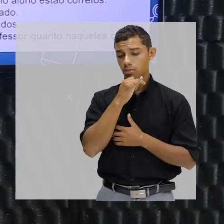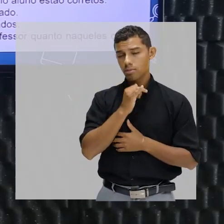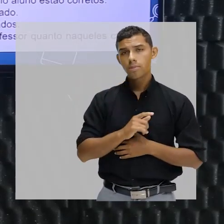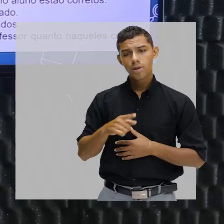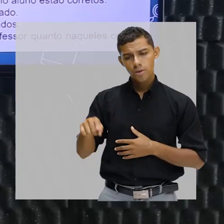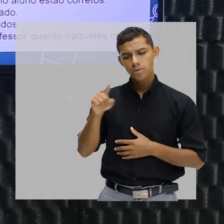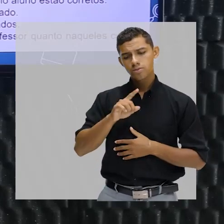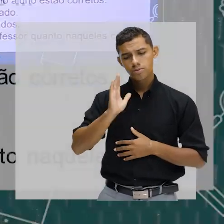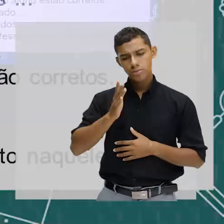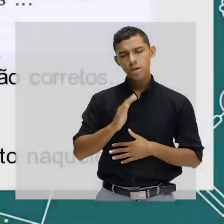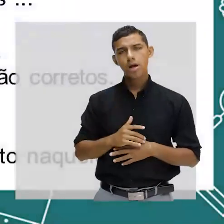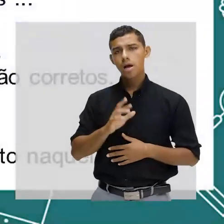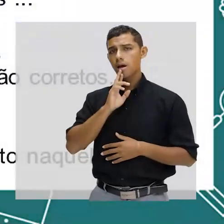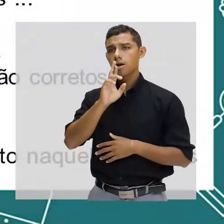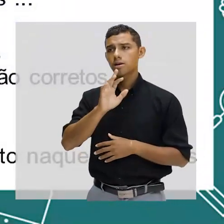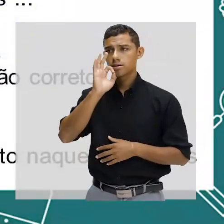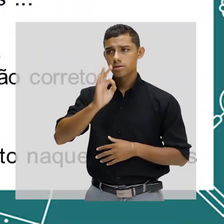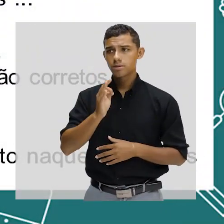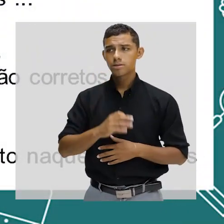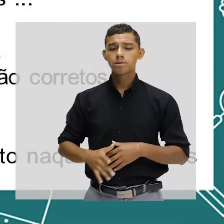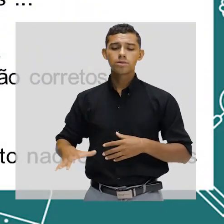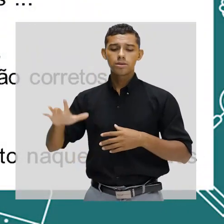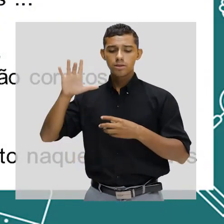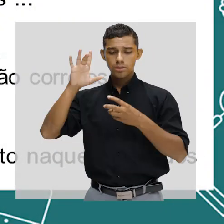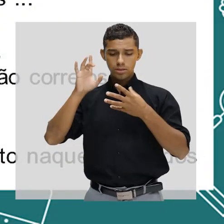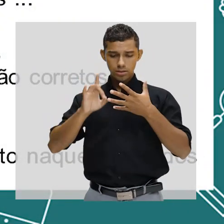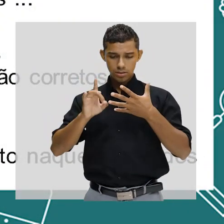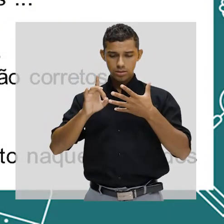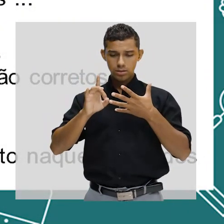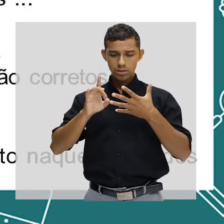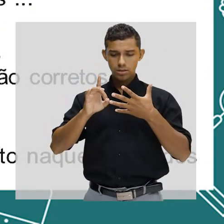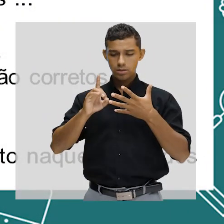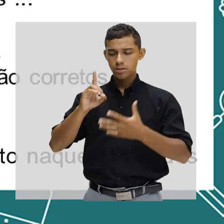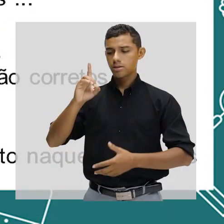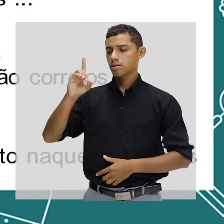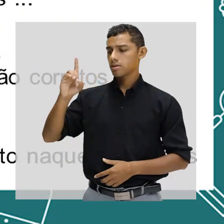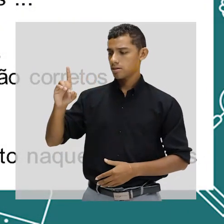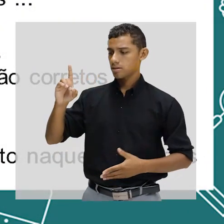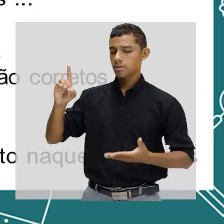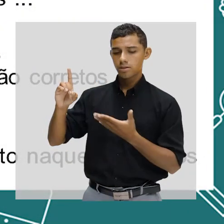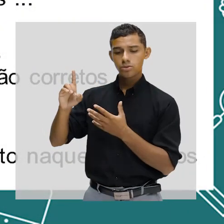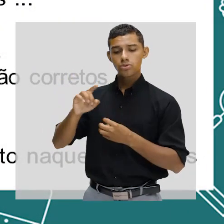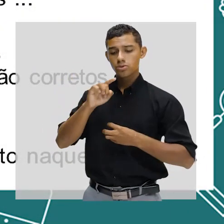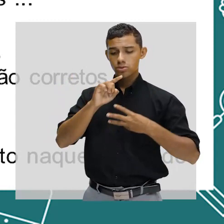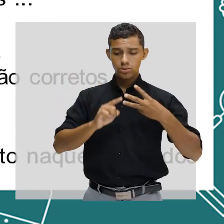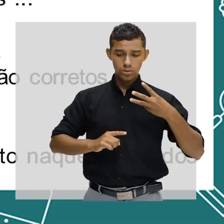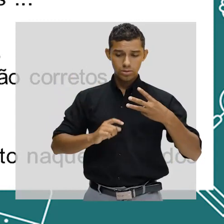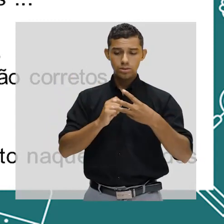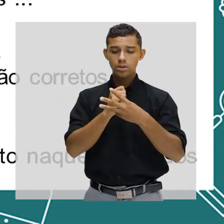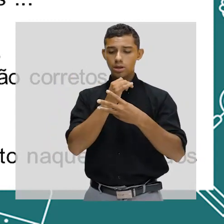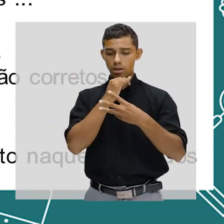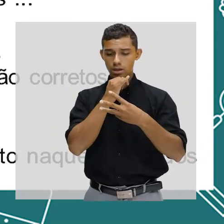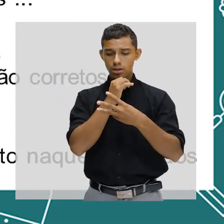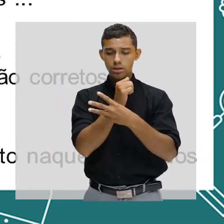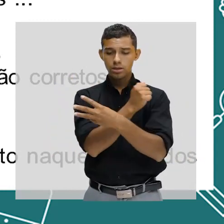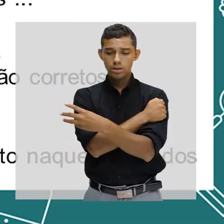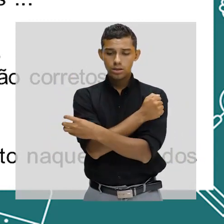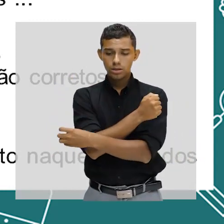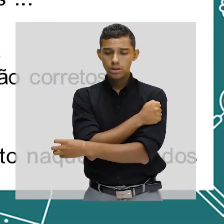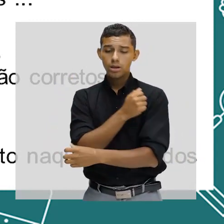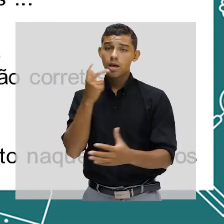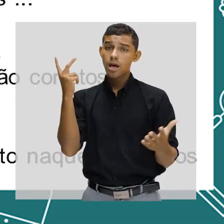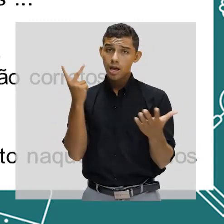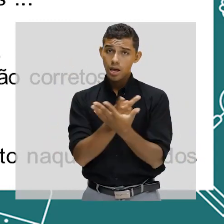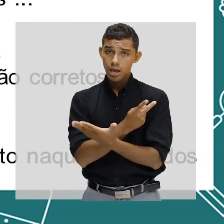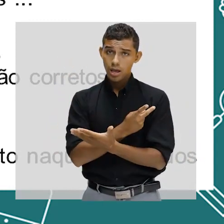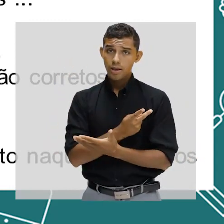deve ter marcado aí a resposta, a letra D, certo? Os 3 exemplos citados pelo aluno estão errados,